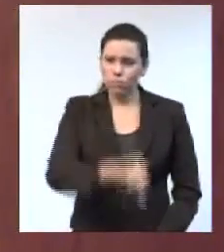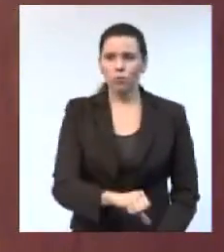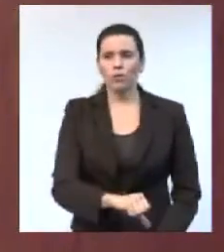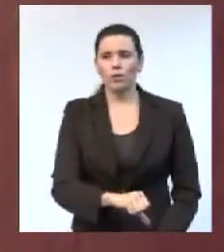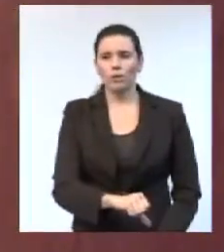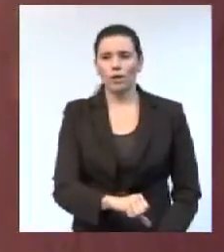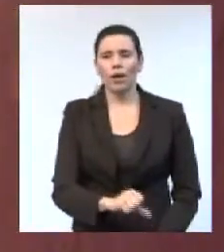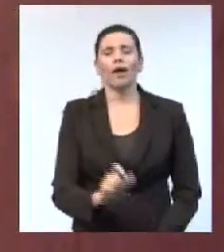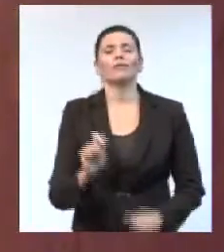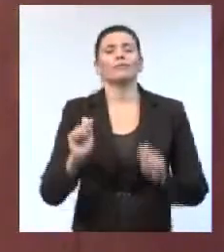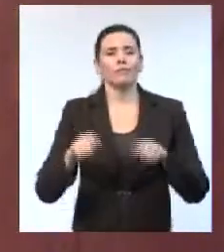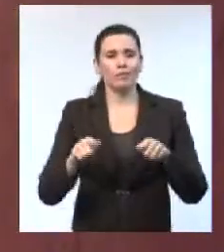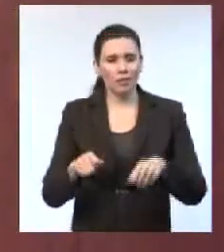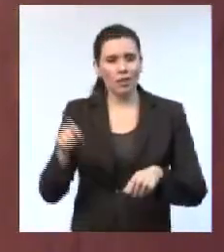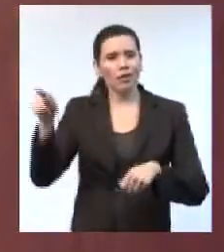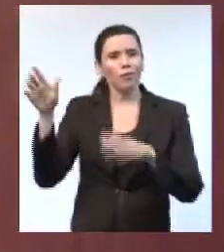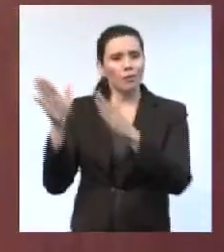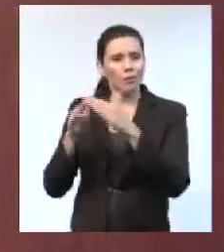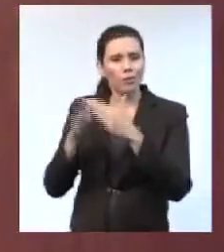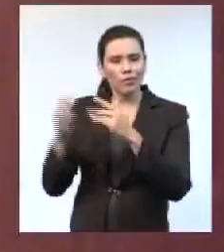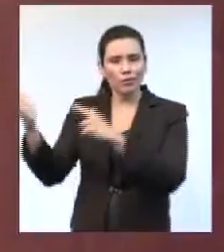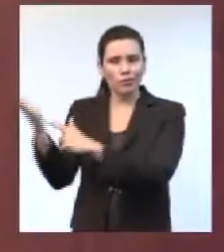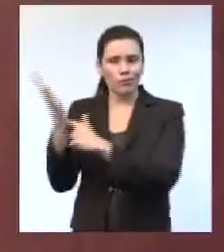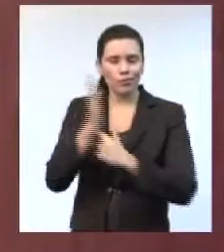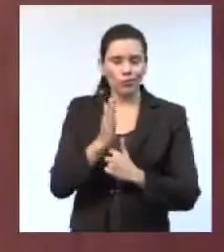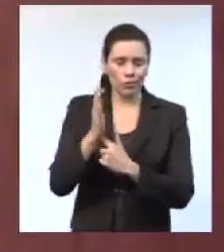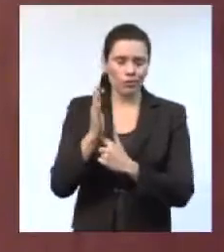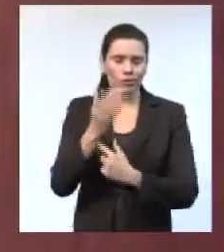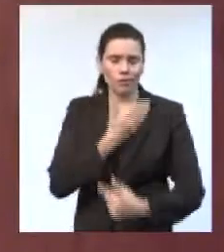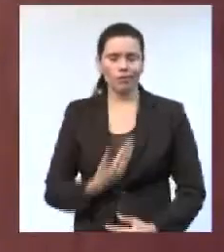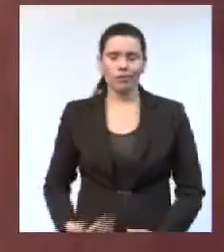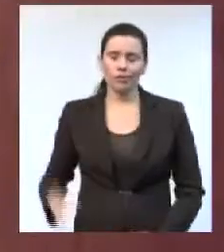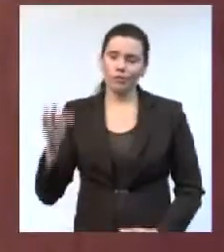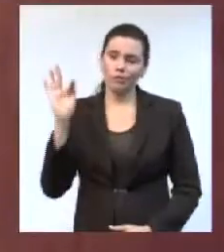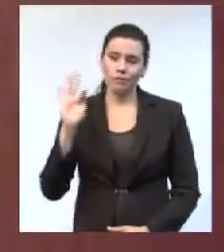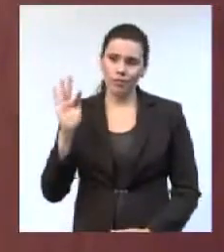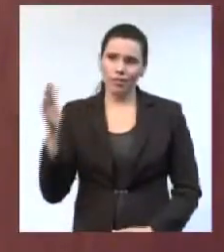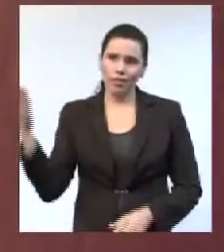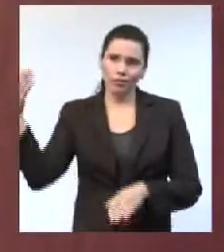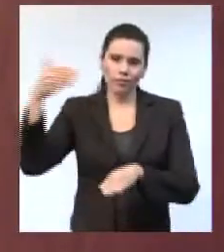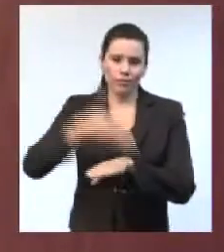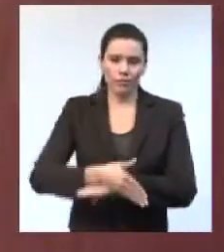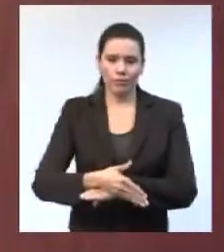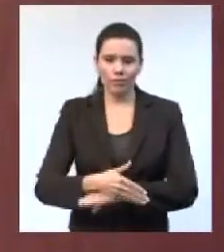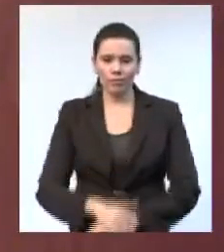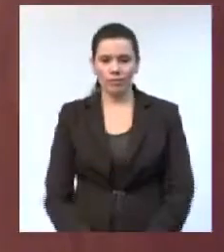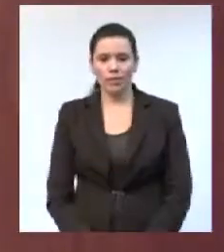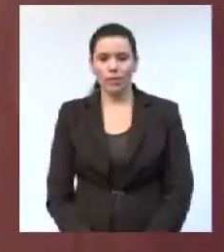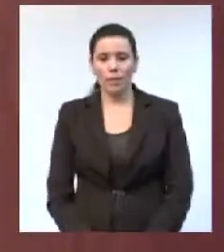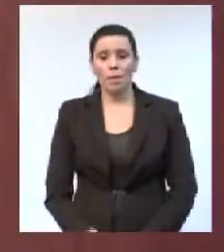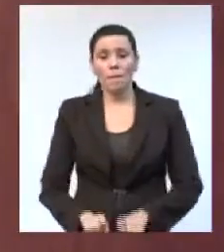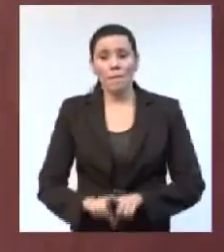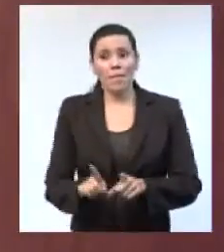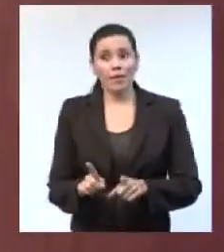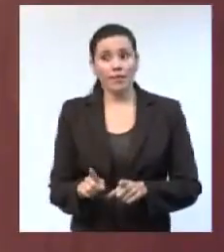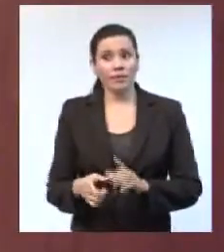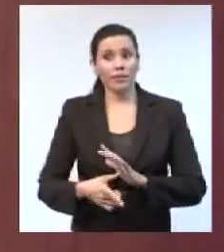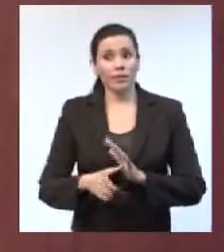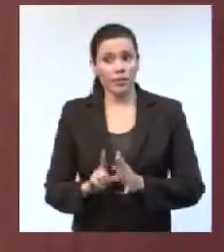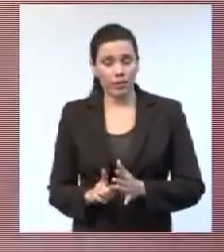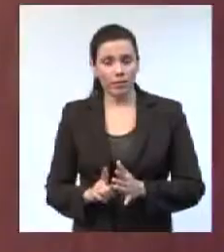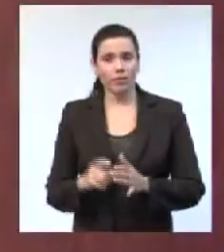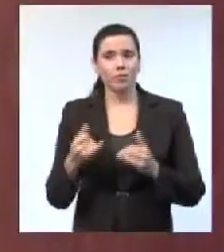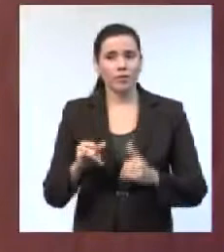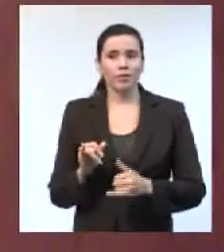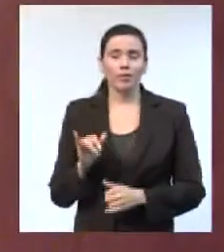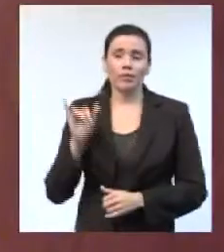Adriano fosse deferido? A presidente da República seria ouvida, seria baixado um